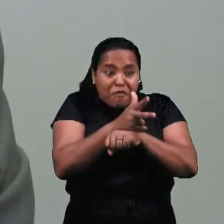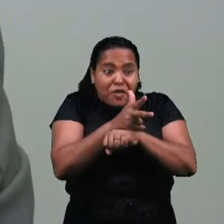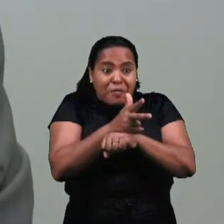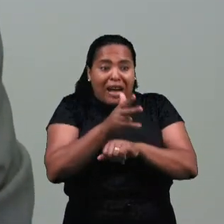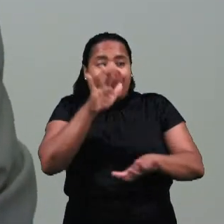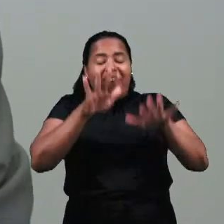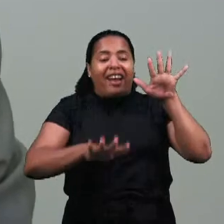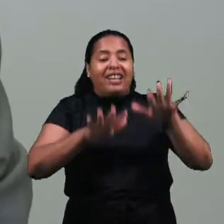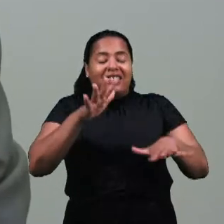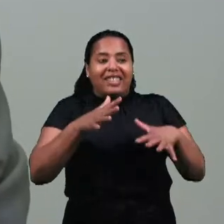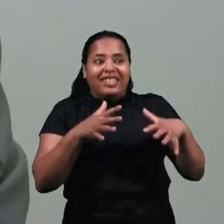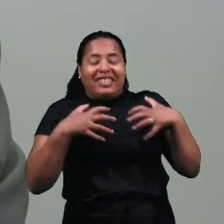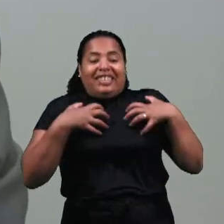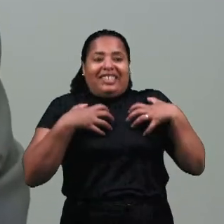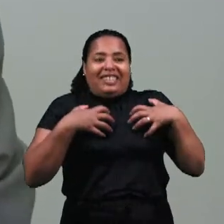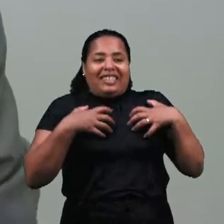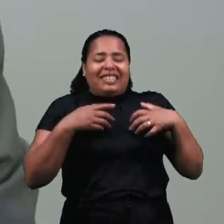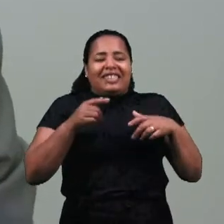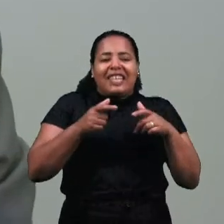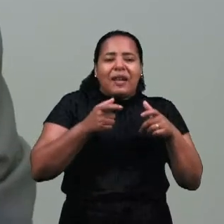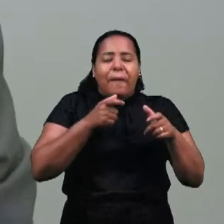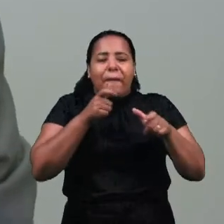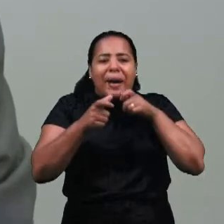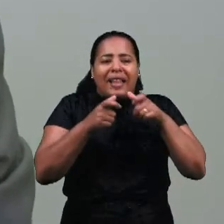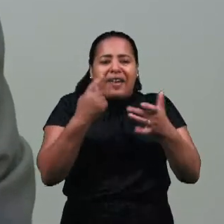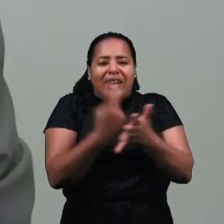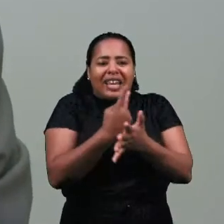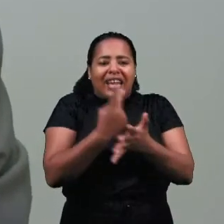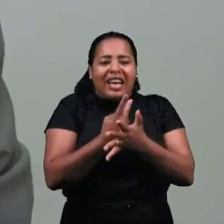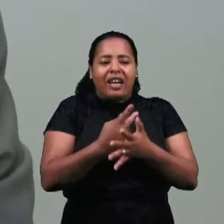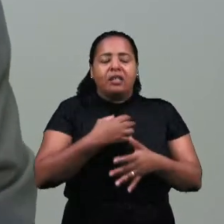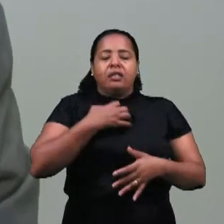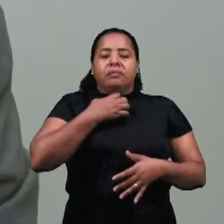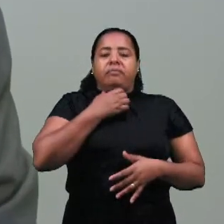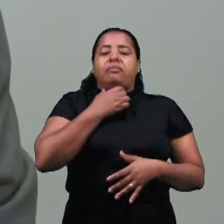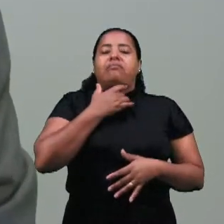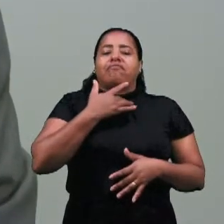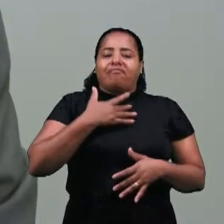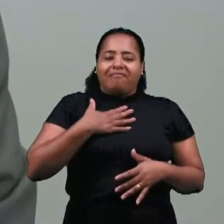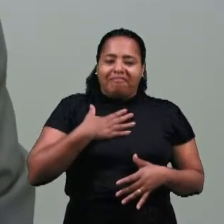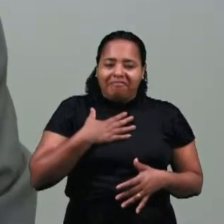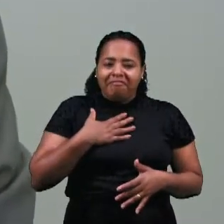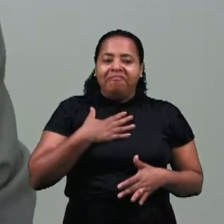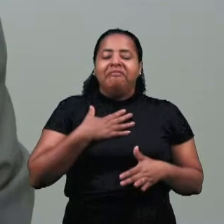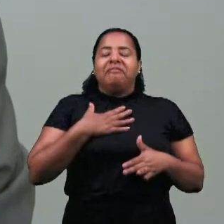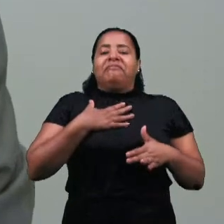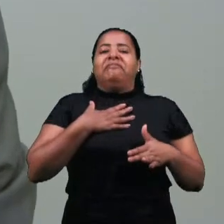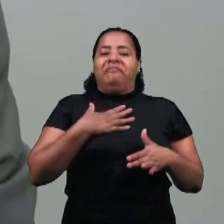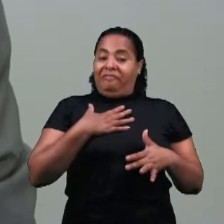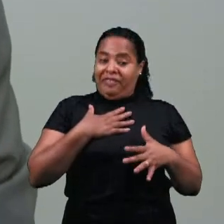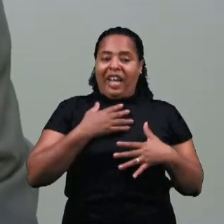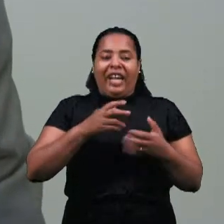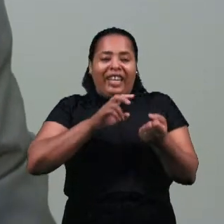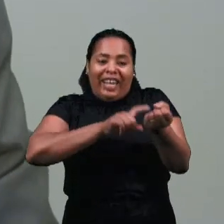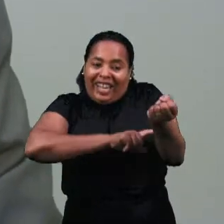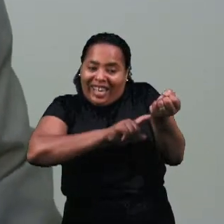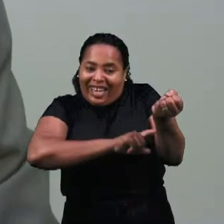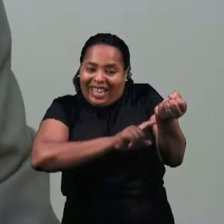pouco assim, se você tropeçar em uma palavrinha, você perde um pouco a sua respiração, você começa a ficar um pouco nervoso, aí